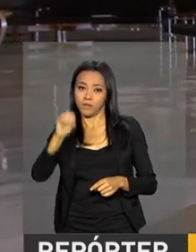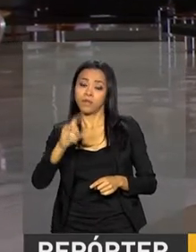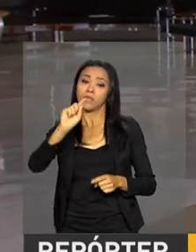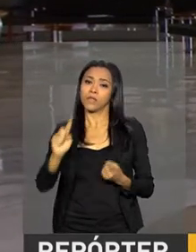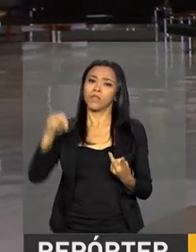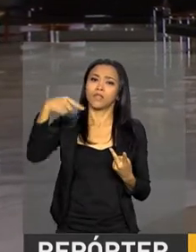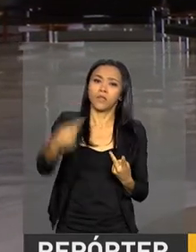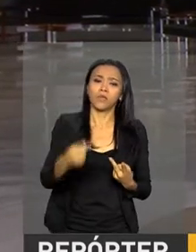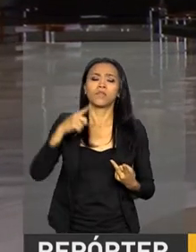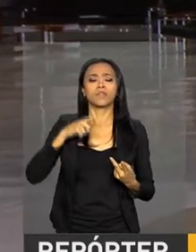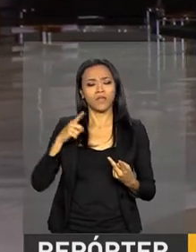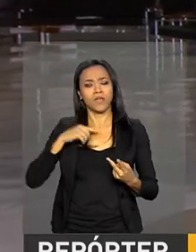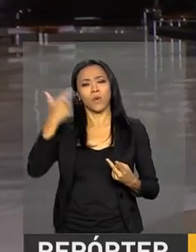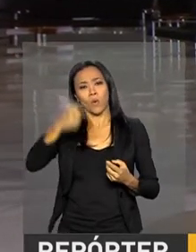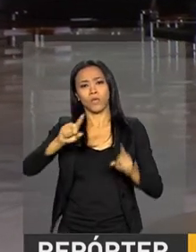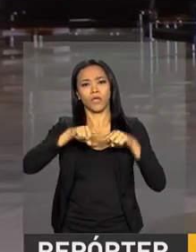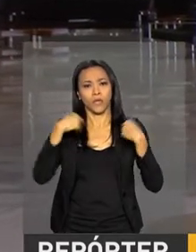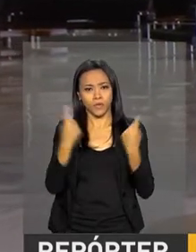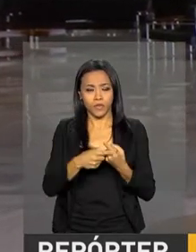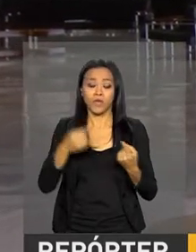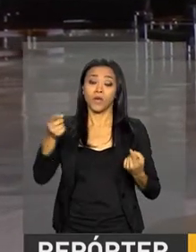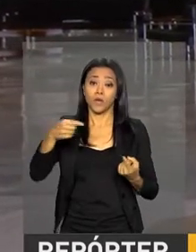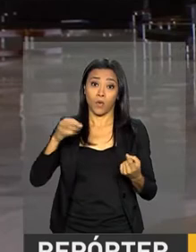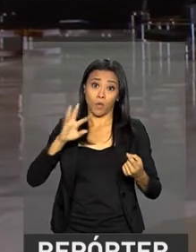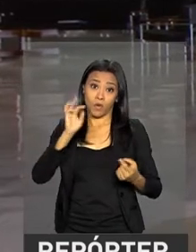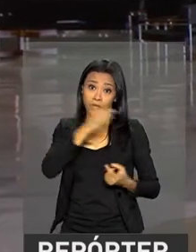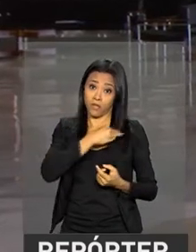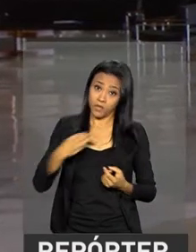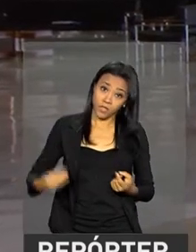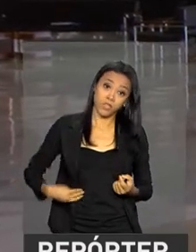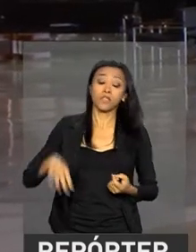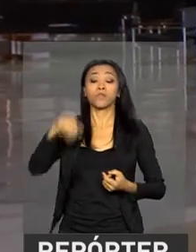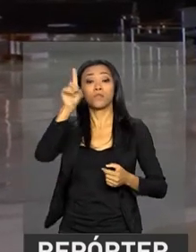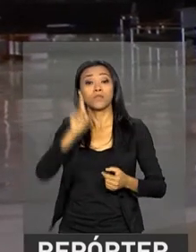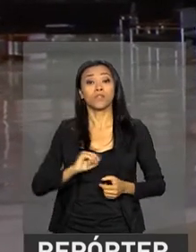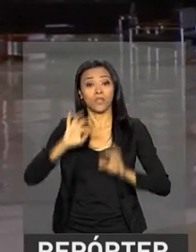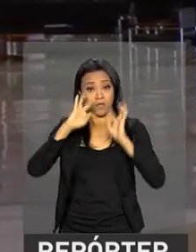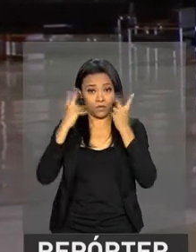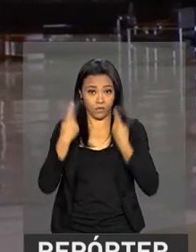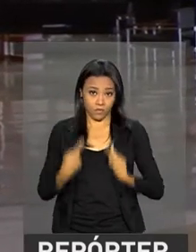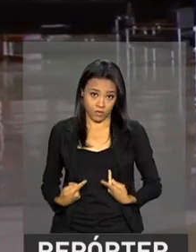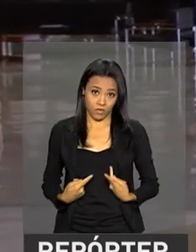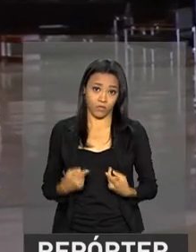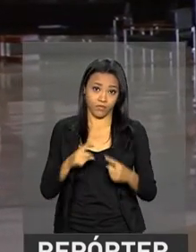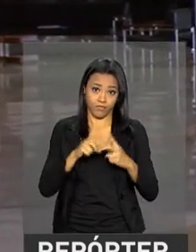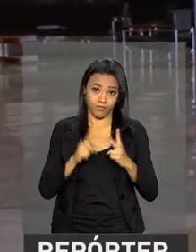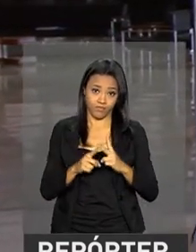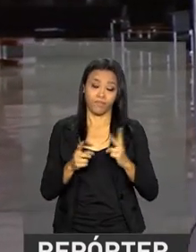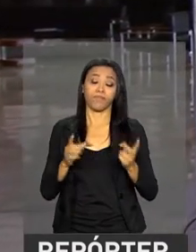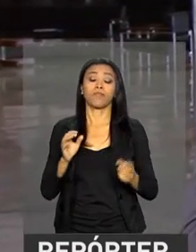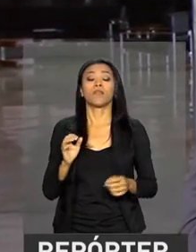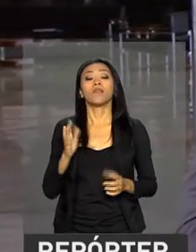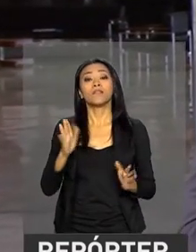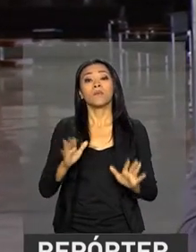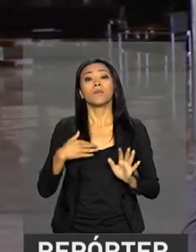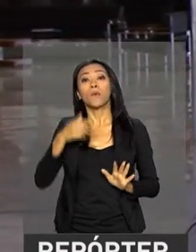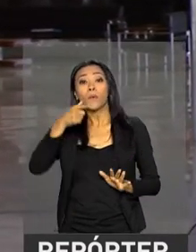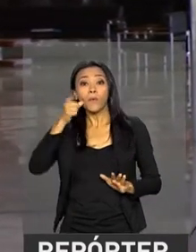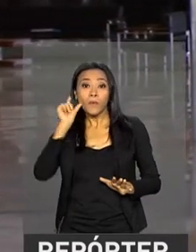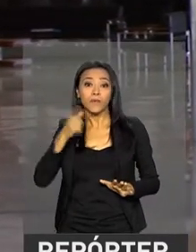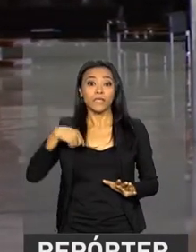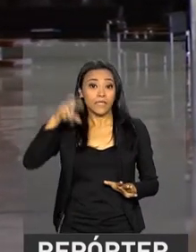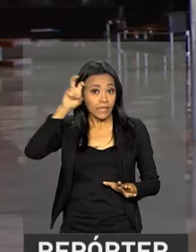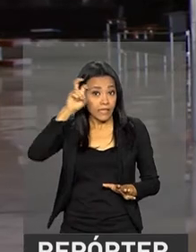uma audiência com a ministra dos Direitos Humanos do governo federal, ministra Luiz Linda Valoar. Agora, Carla, ontem,